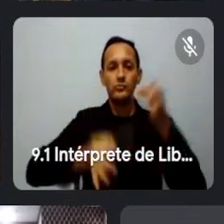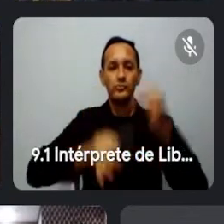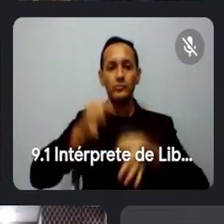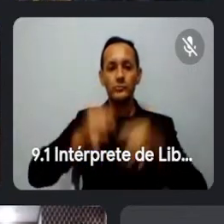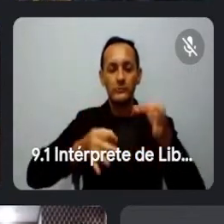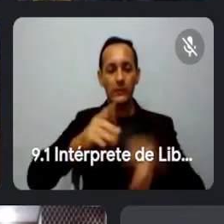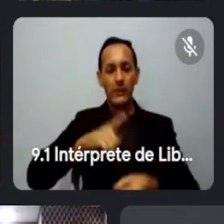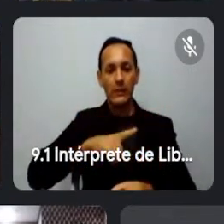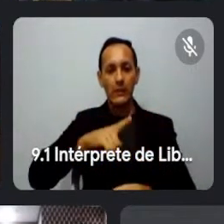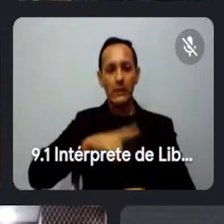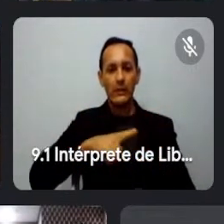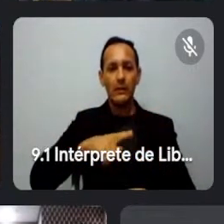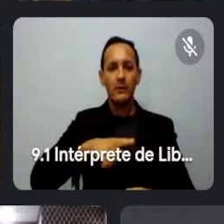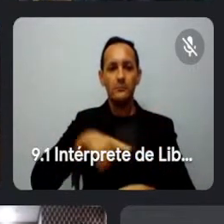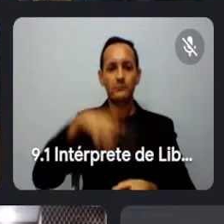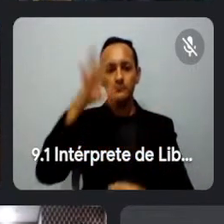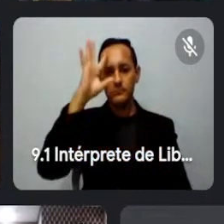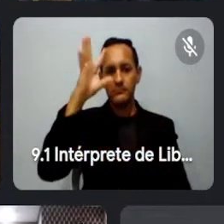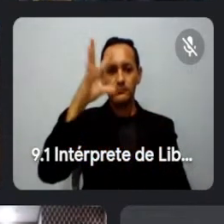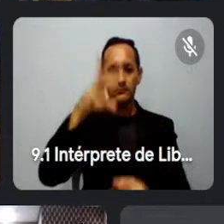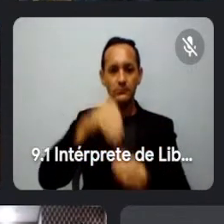então eu não vejo